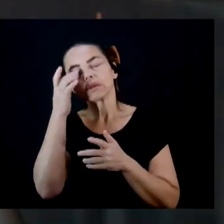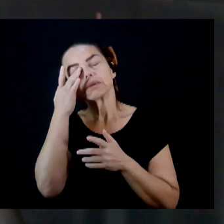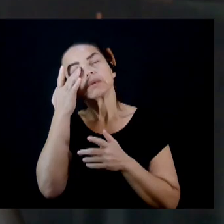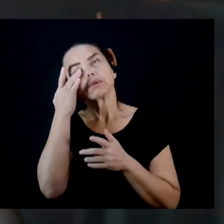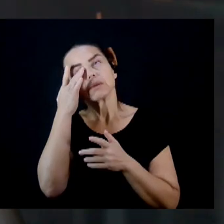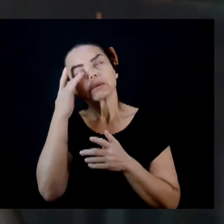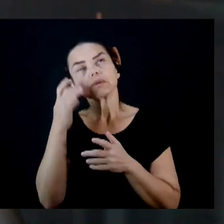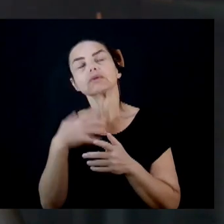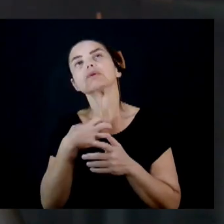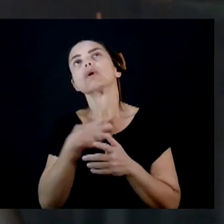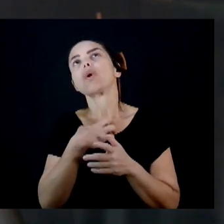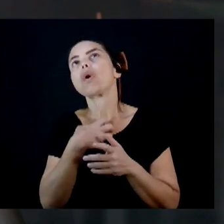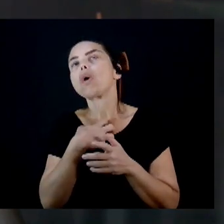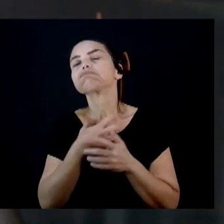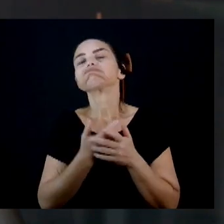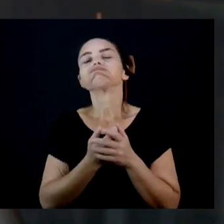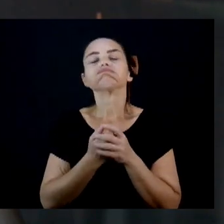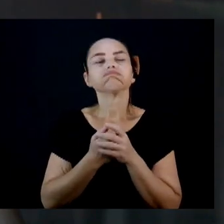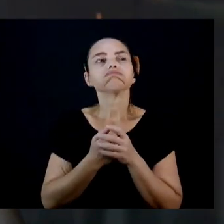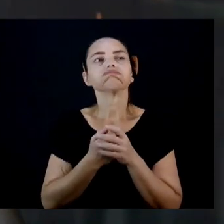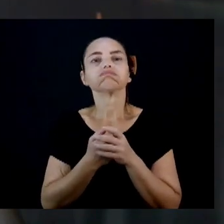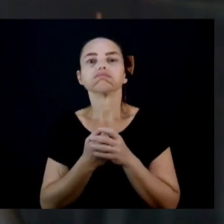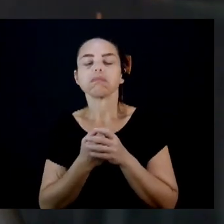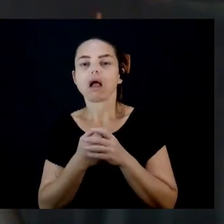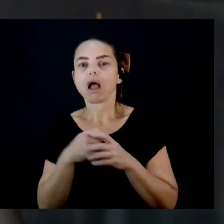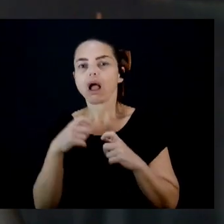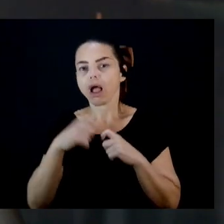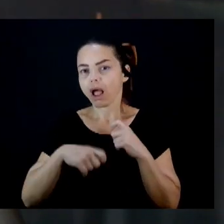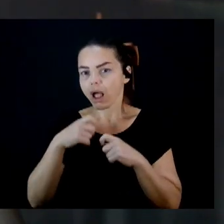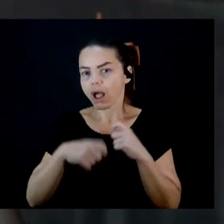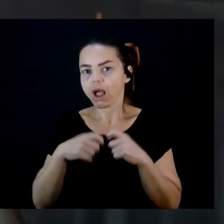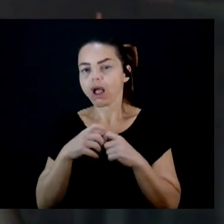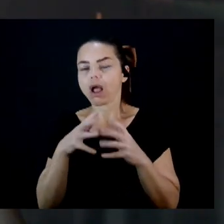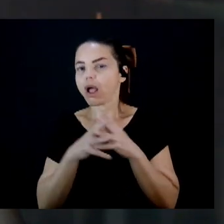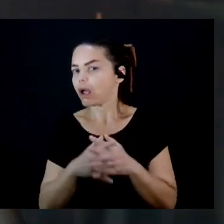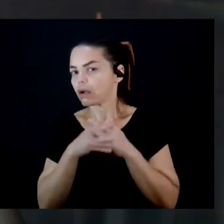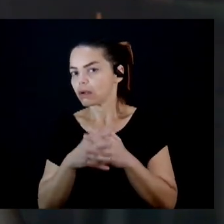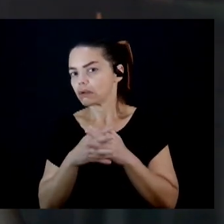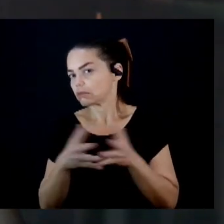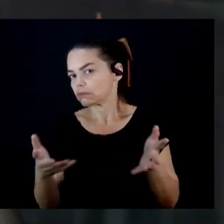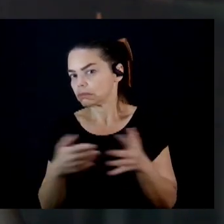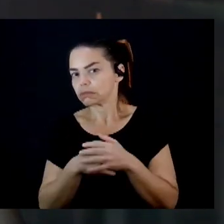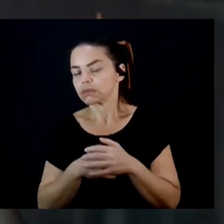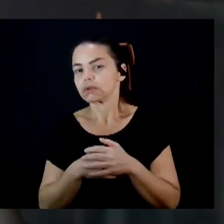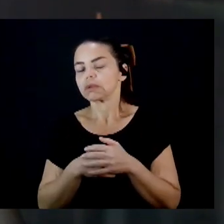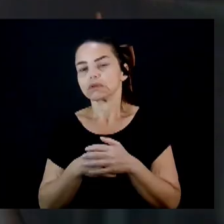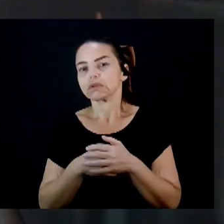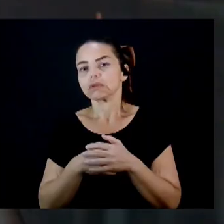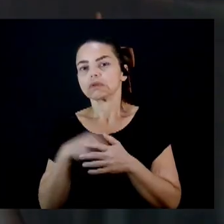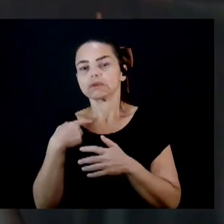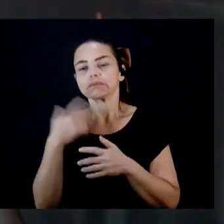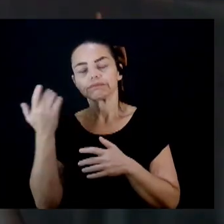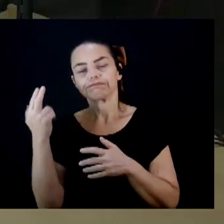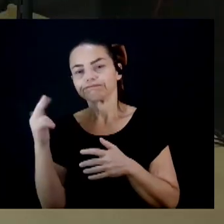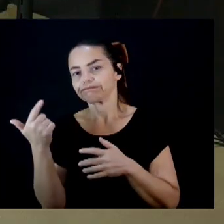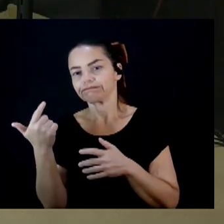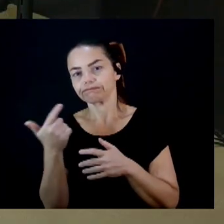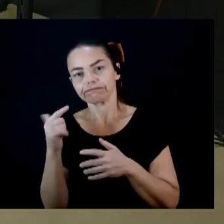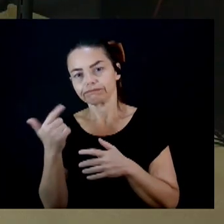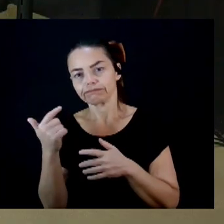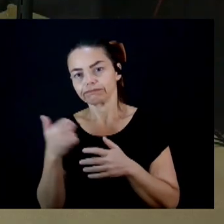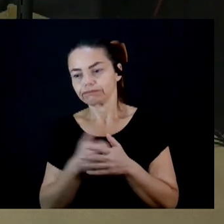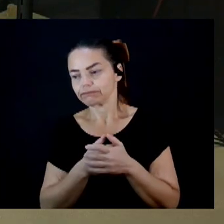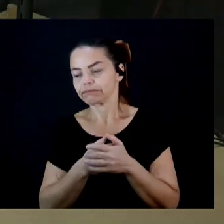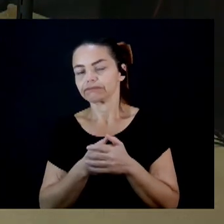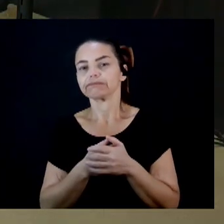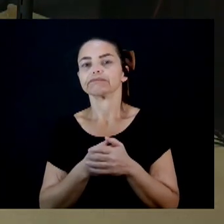Né? Então, o sexo é complicado porque a gente é complicado de nascença, não tem o que fazer, é isso aí, Somos enquanto seres. espécie,